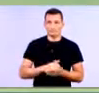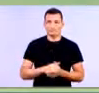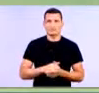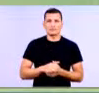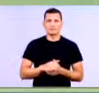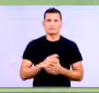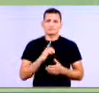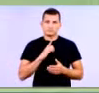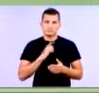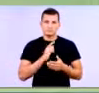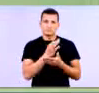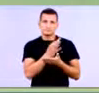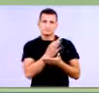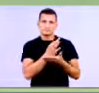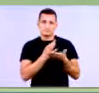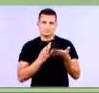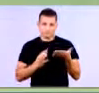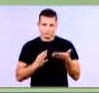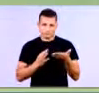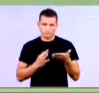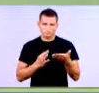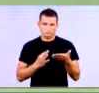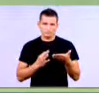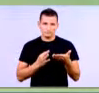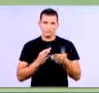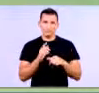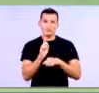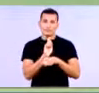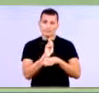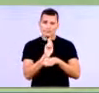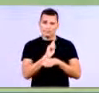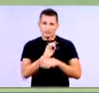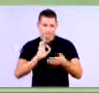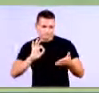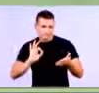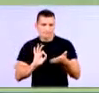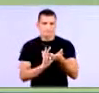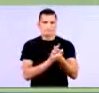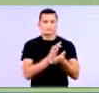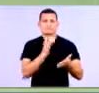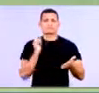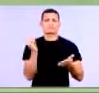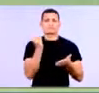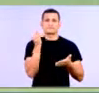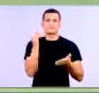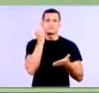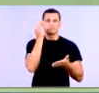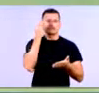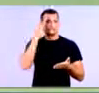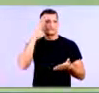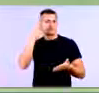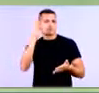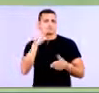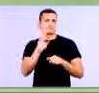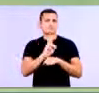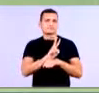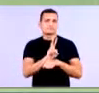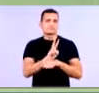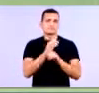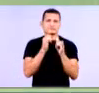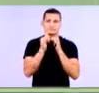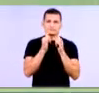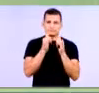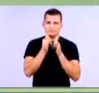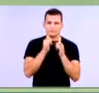texto da gerência endossando a importância e princípios da segurança da informação.